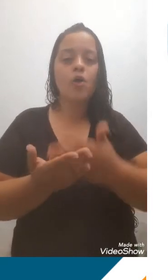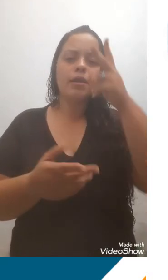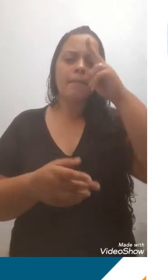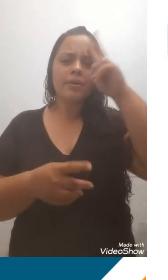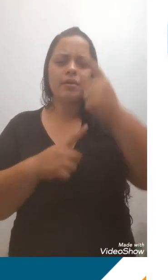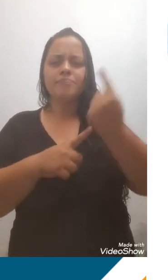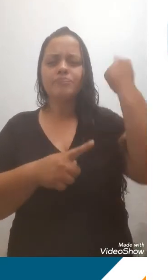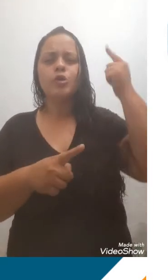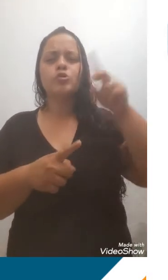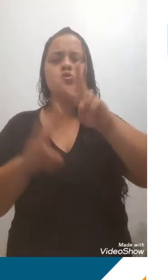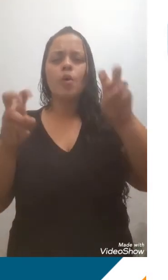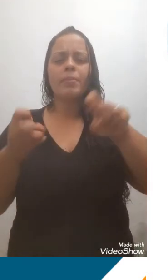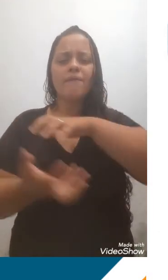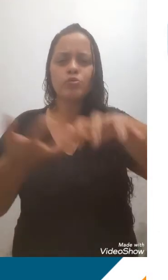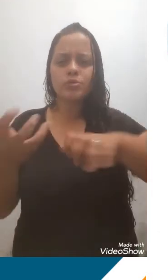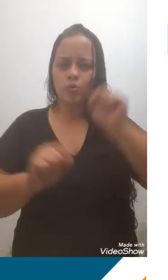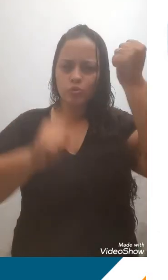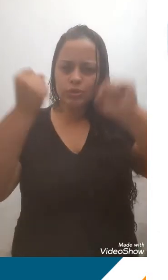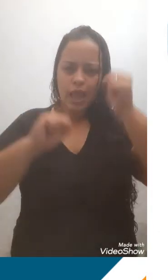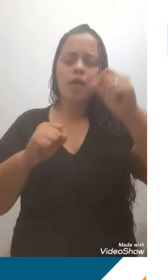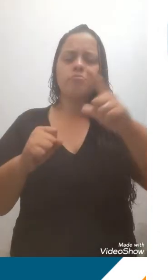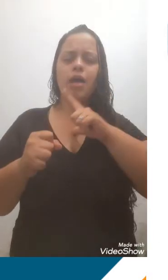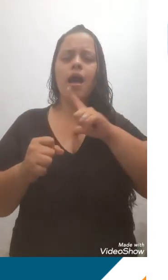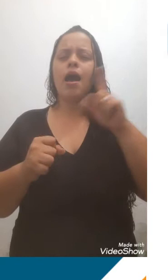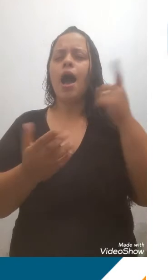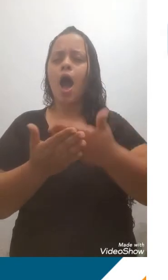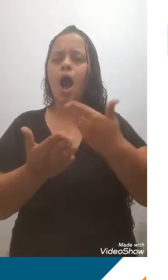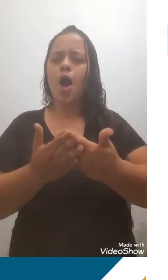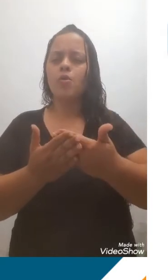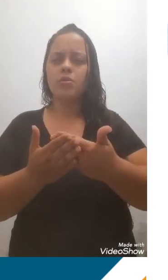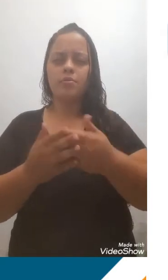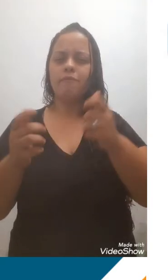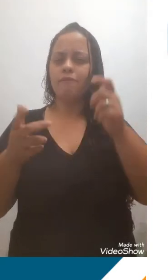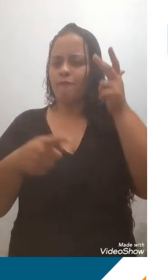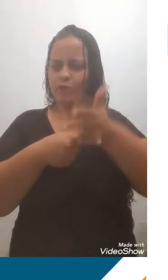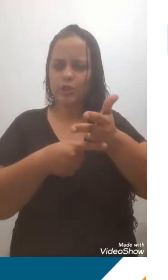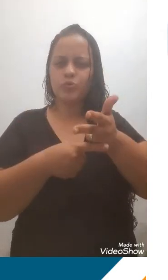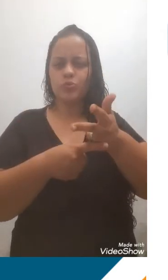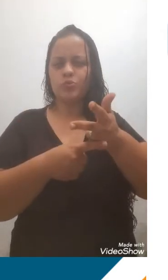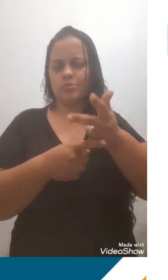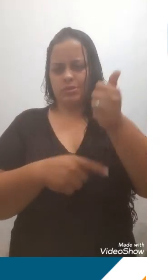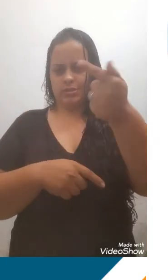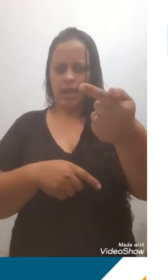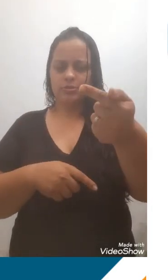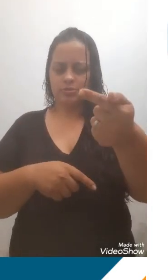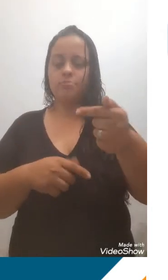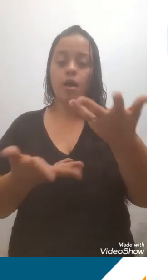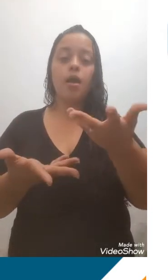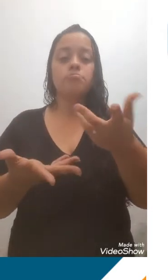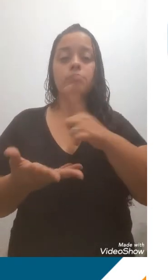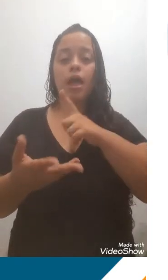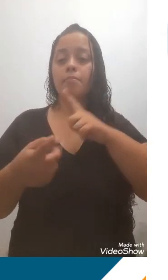relembrando um pouquinho da Revolução Industrial que está lá na nossa aula número 17. Então, eu trouxe para vocês,